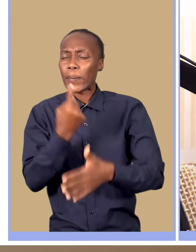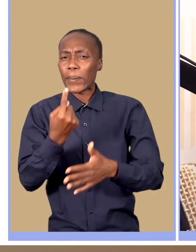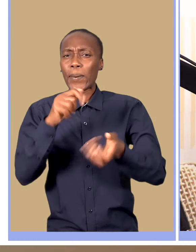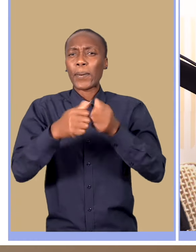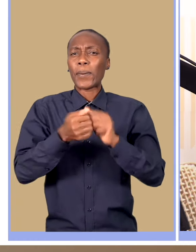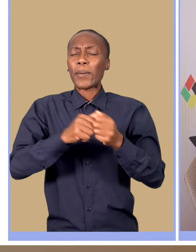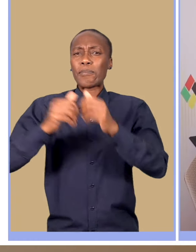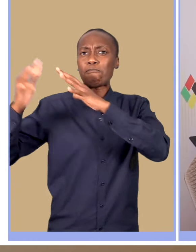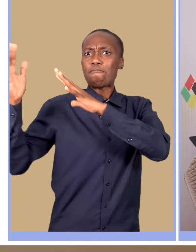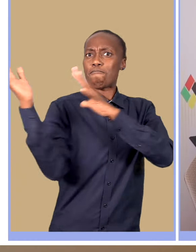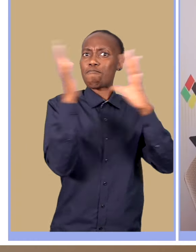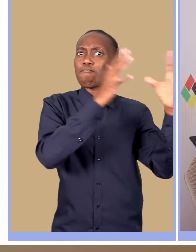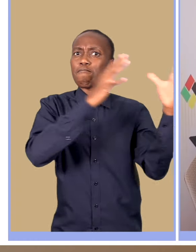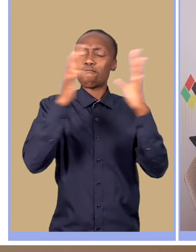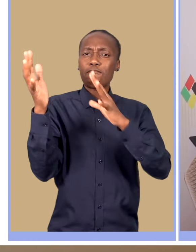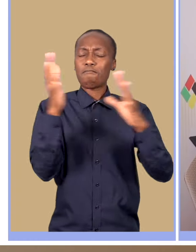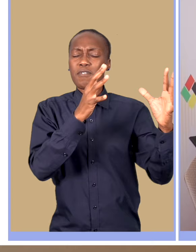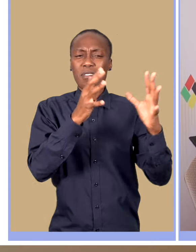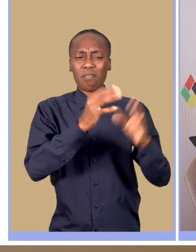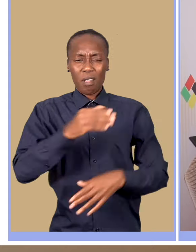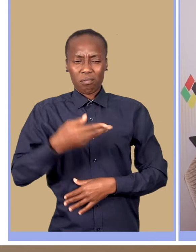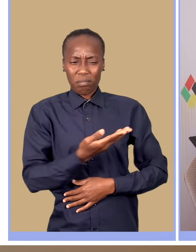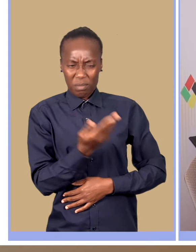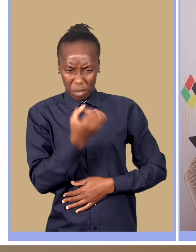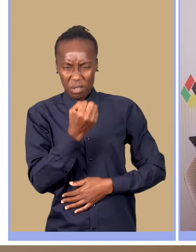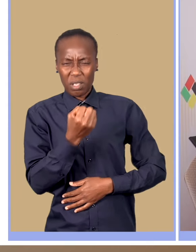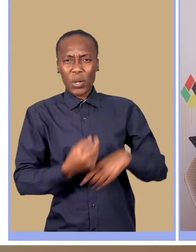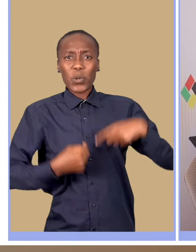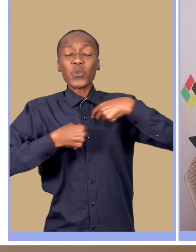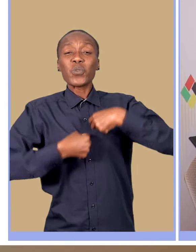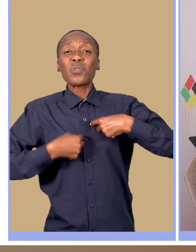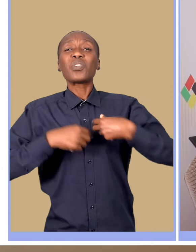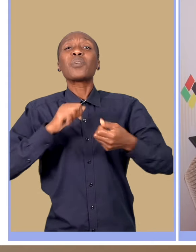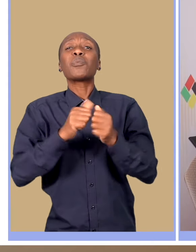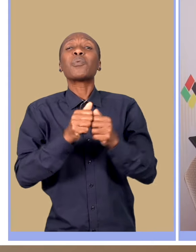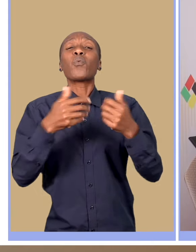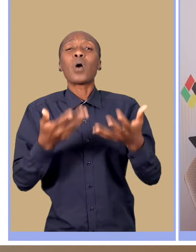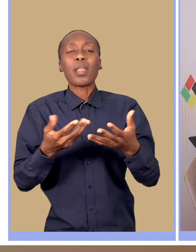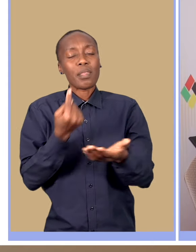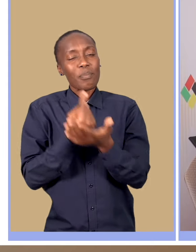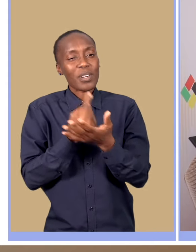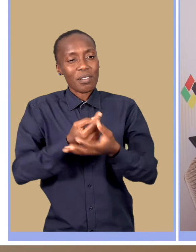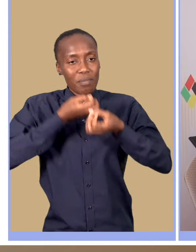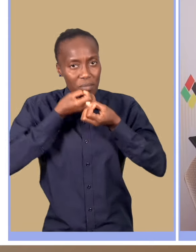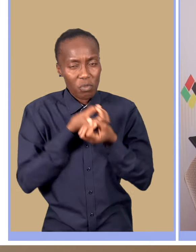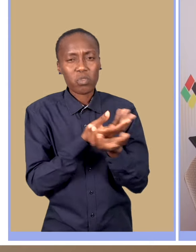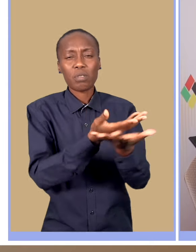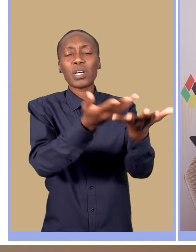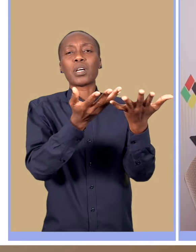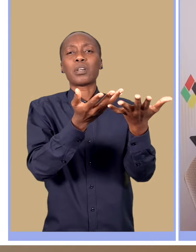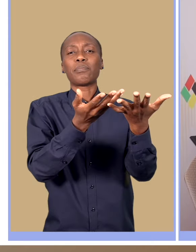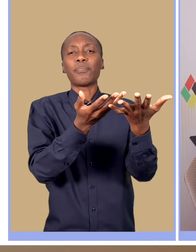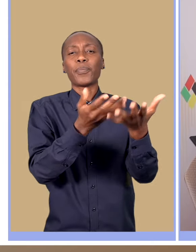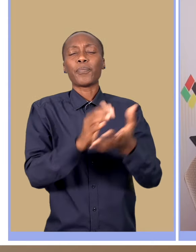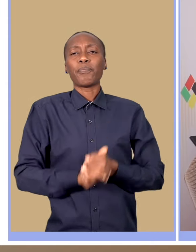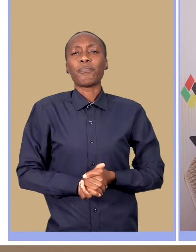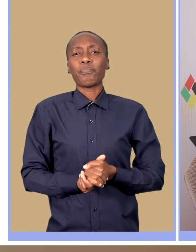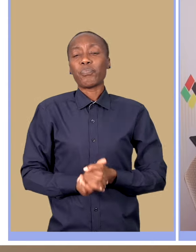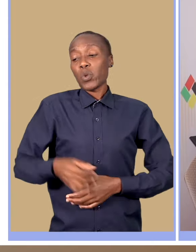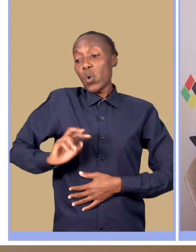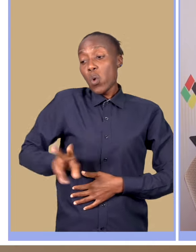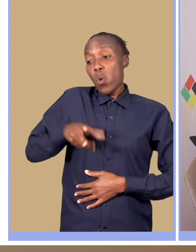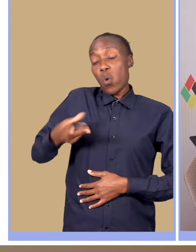climático, a que tipo de evento essas pessoas estão expostas. Esta informação tem que chegar, mas sobretudo outra informação que tem